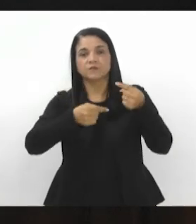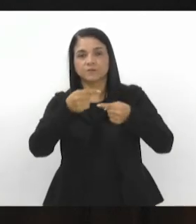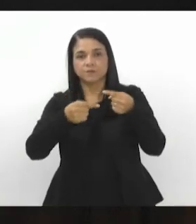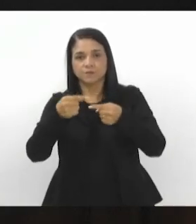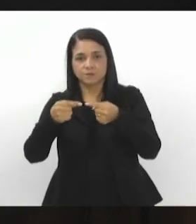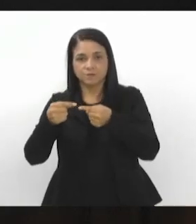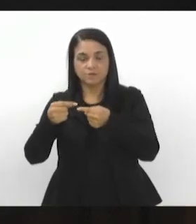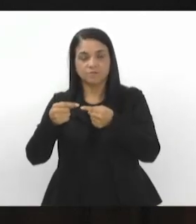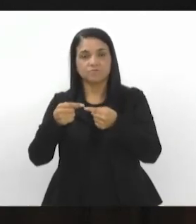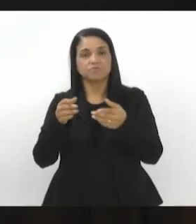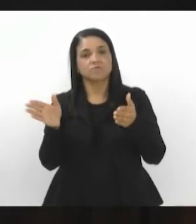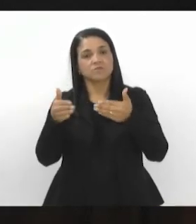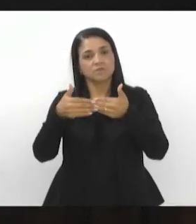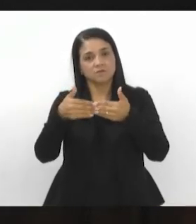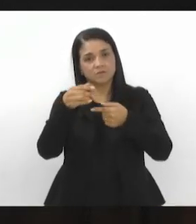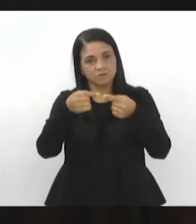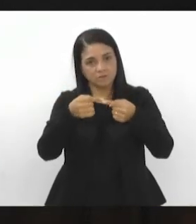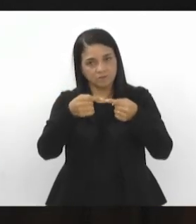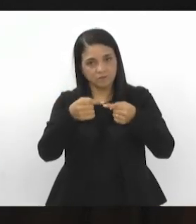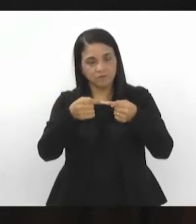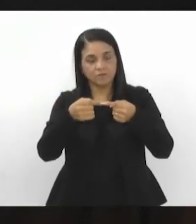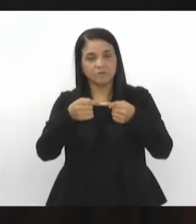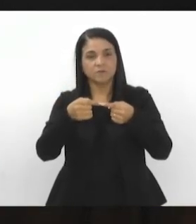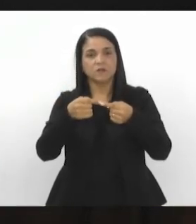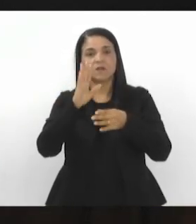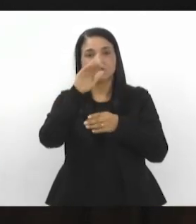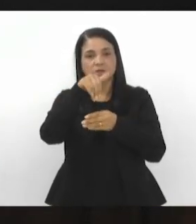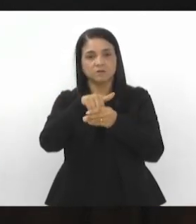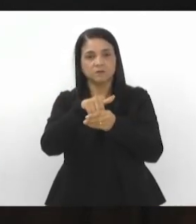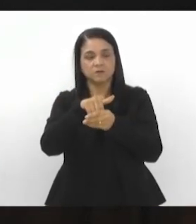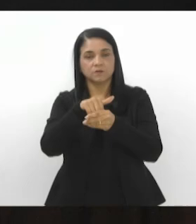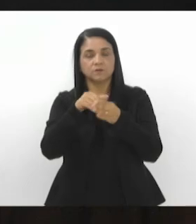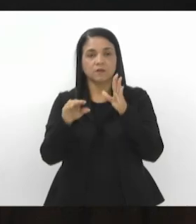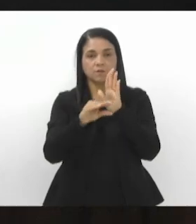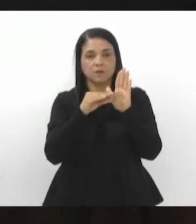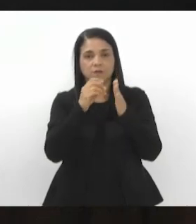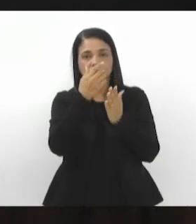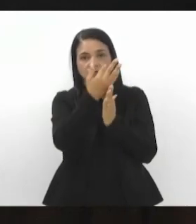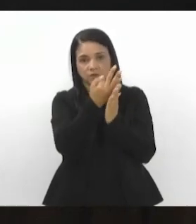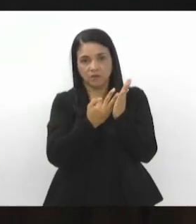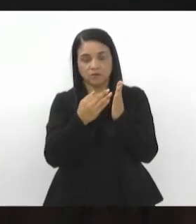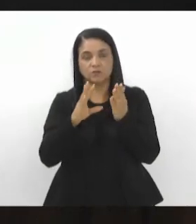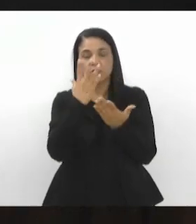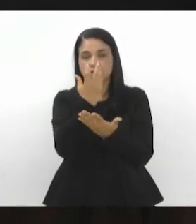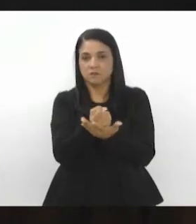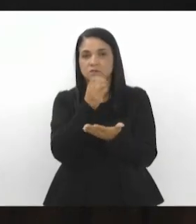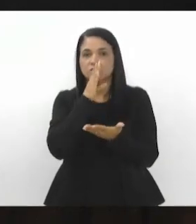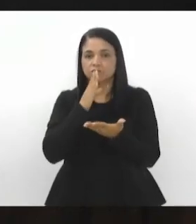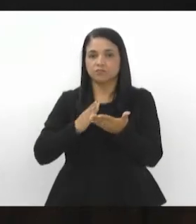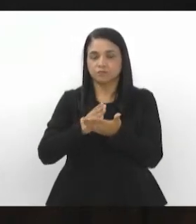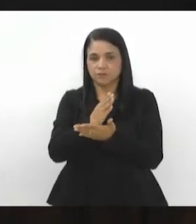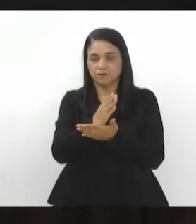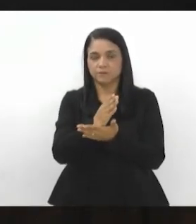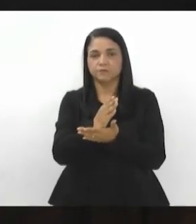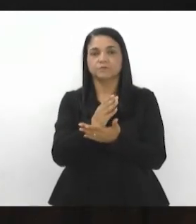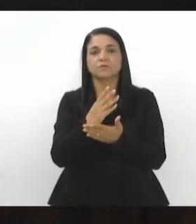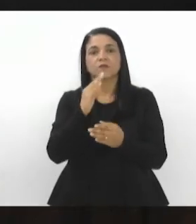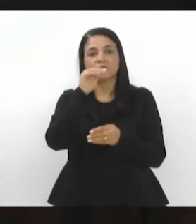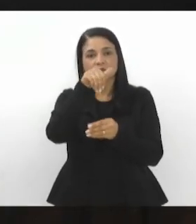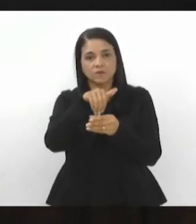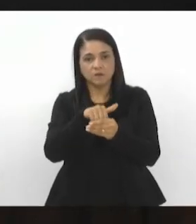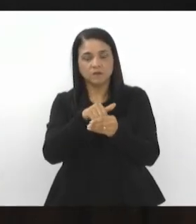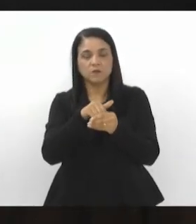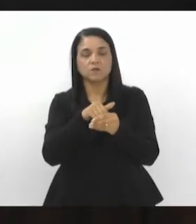não havendo quem queira discutir, encerrada a discussão. Em votação, emenda de redação. Senhores que aprovam, permaneçam como estão. Aprovado. Em